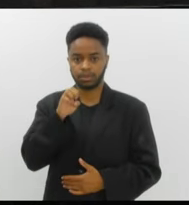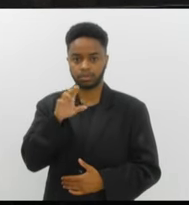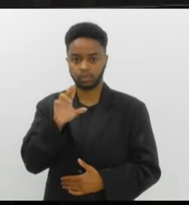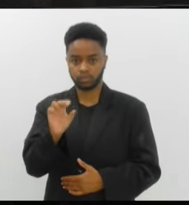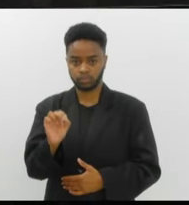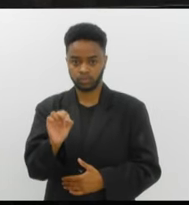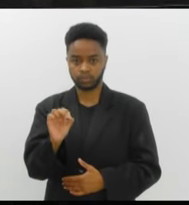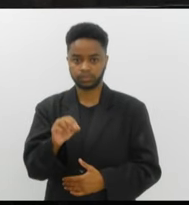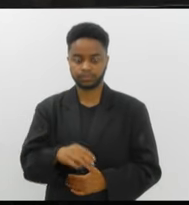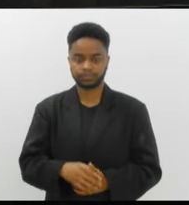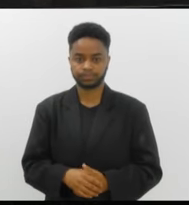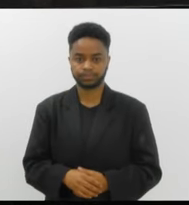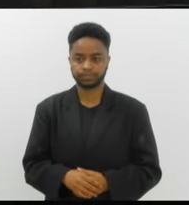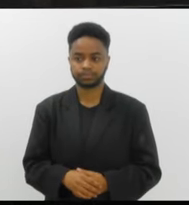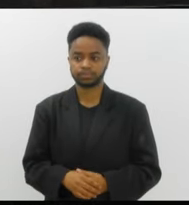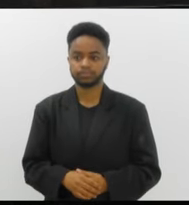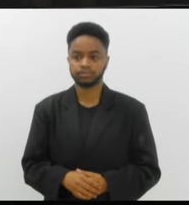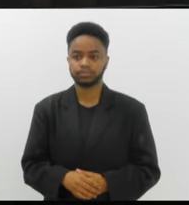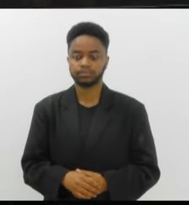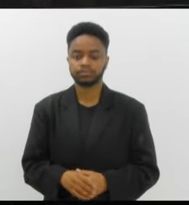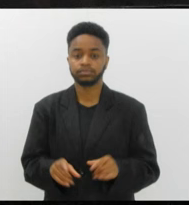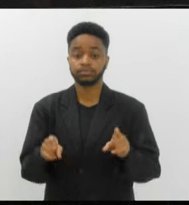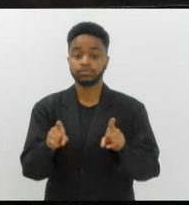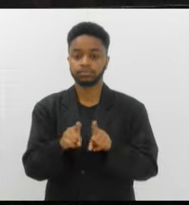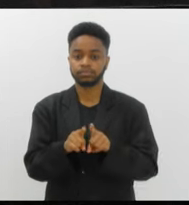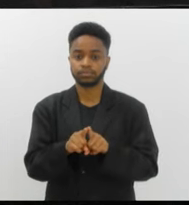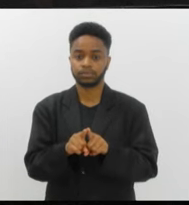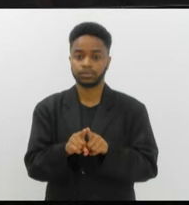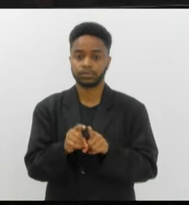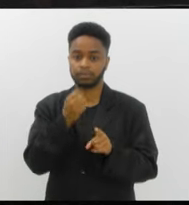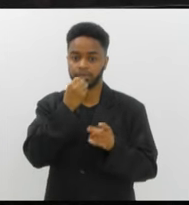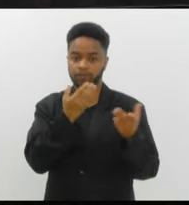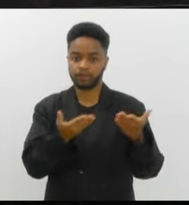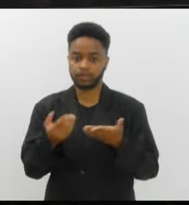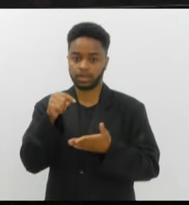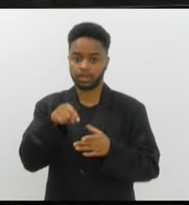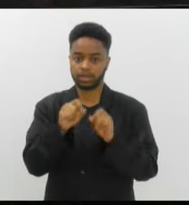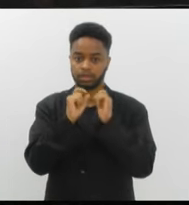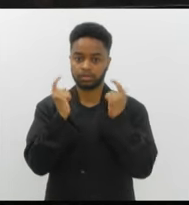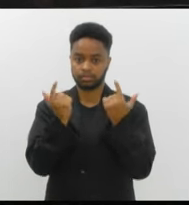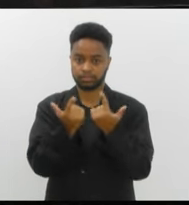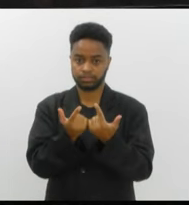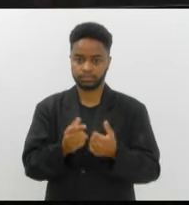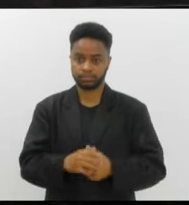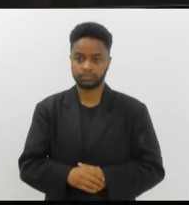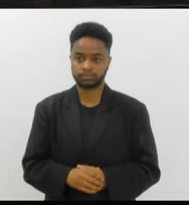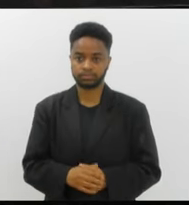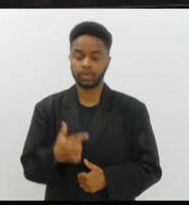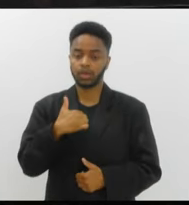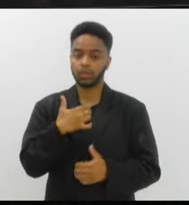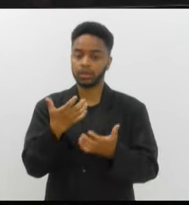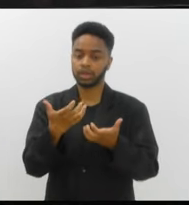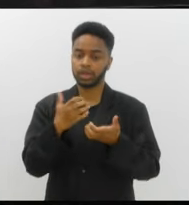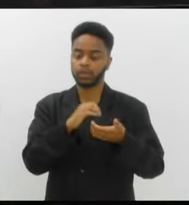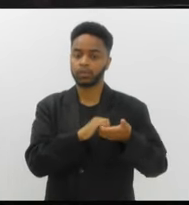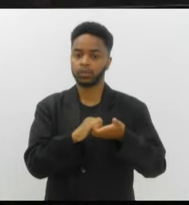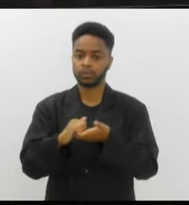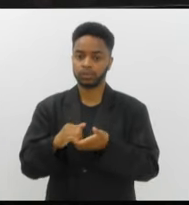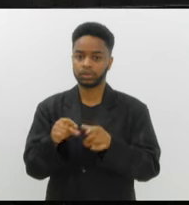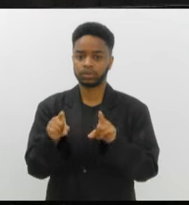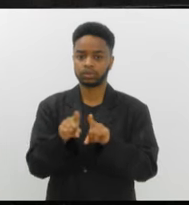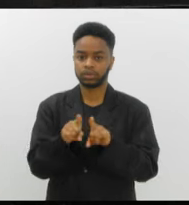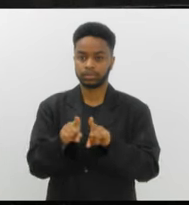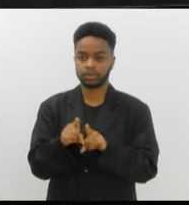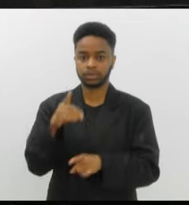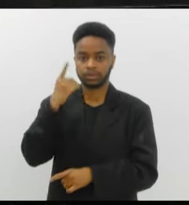Buareto, ao Parlamento Fluminense. Pois queria cumprimentar